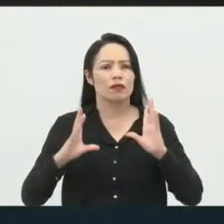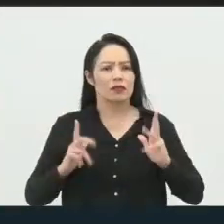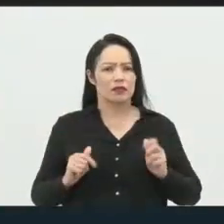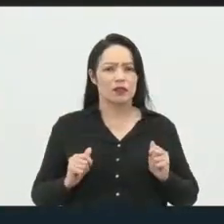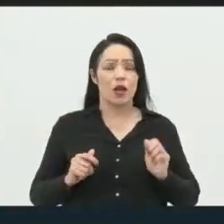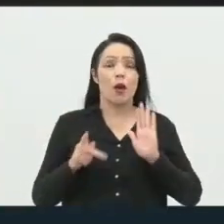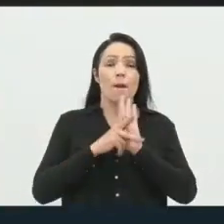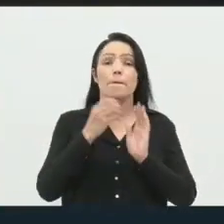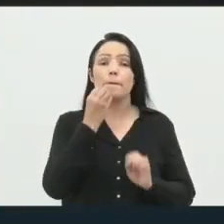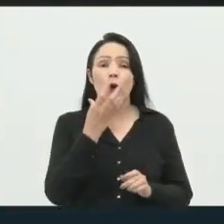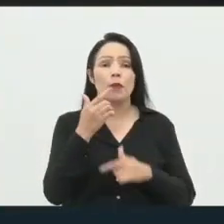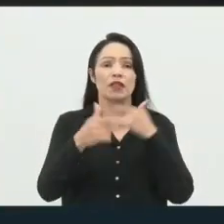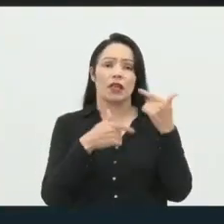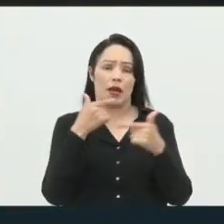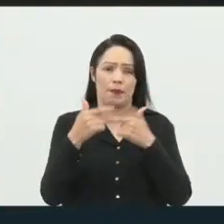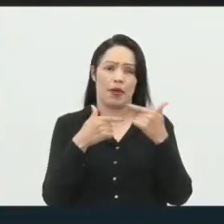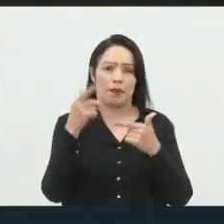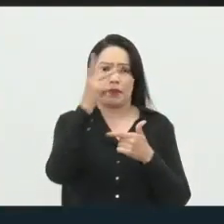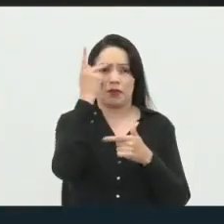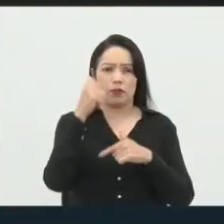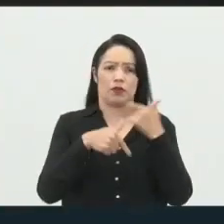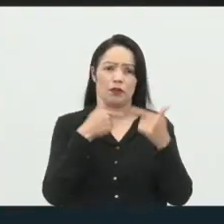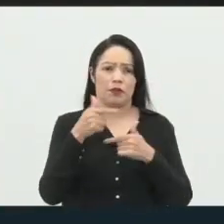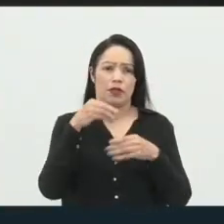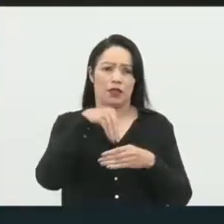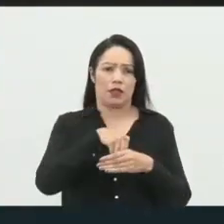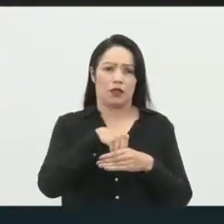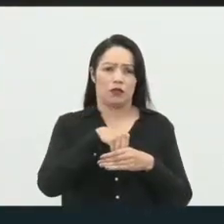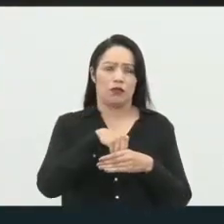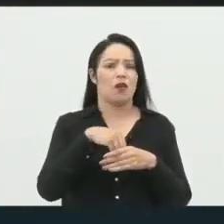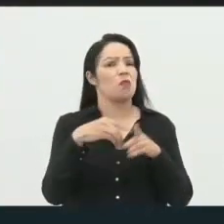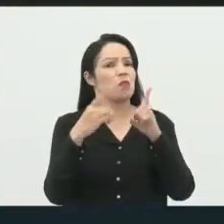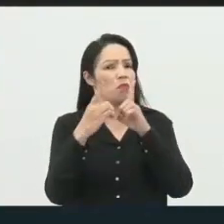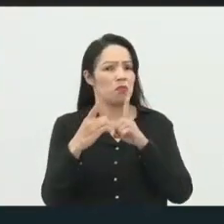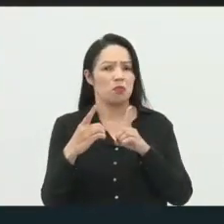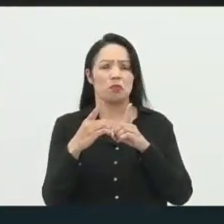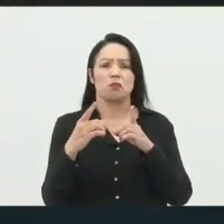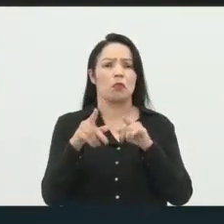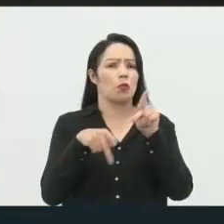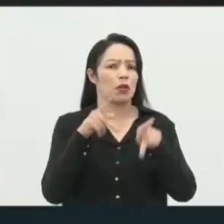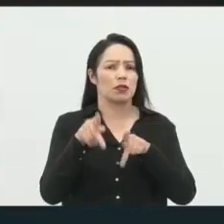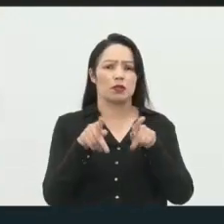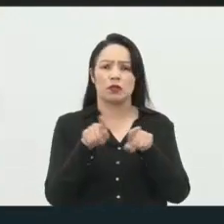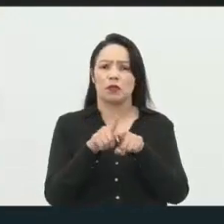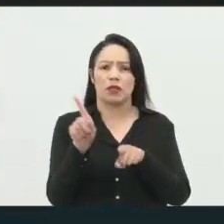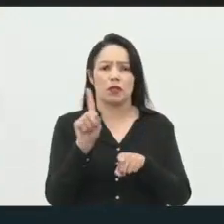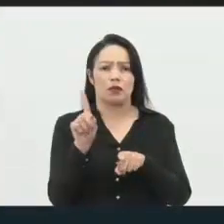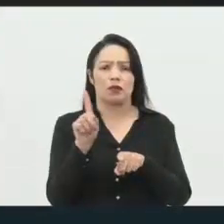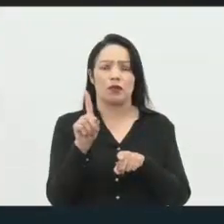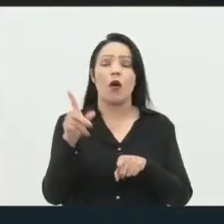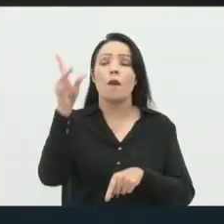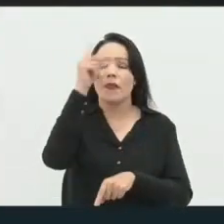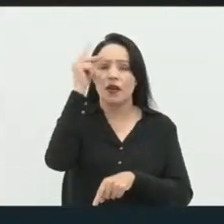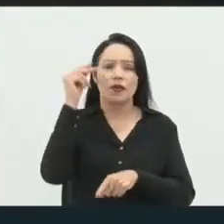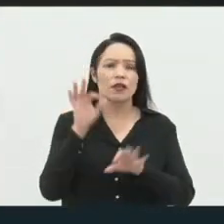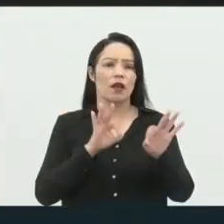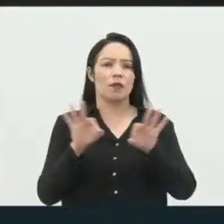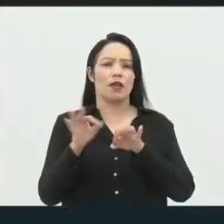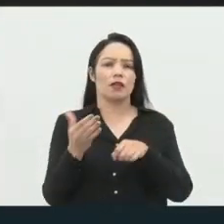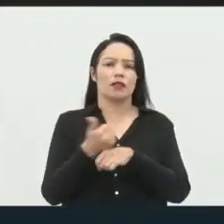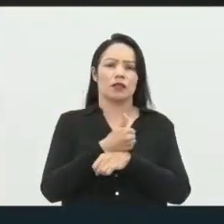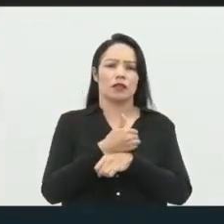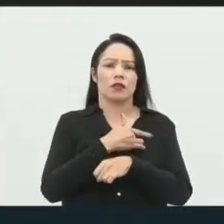funcionários que sai para a população então Infelizmente o prefeito que administra a cidade não sabe planejar a saúde